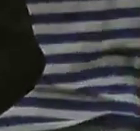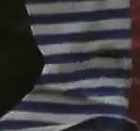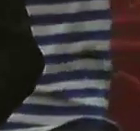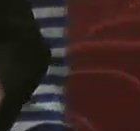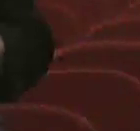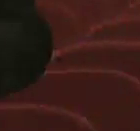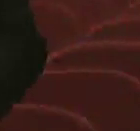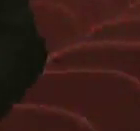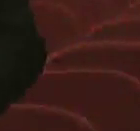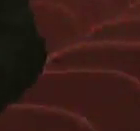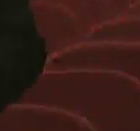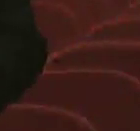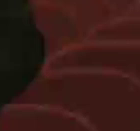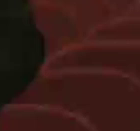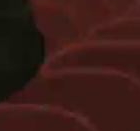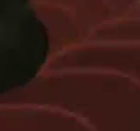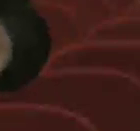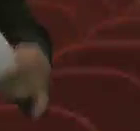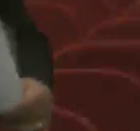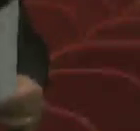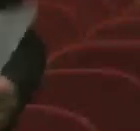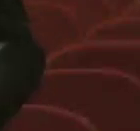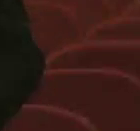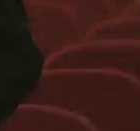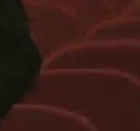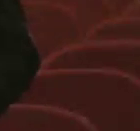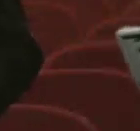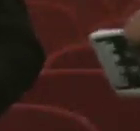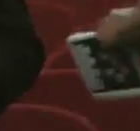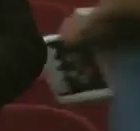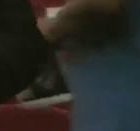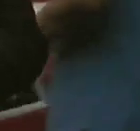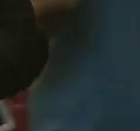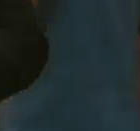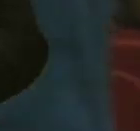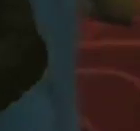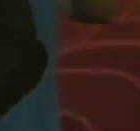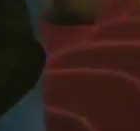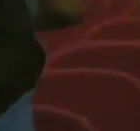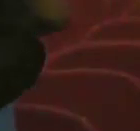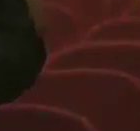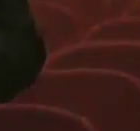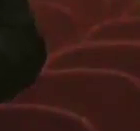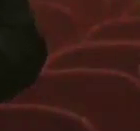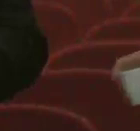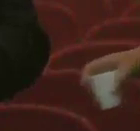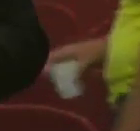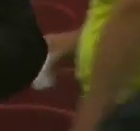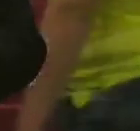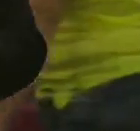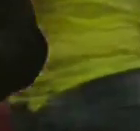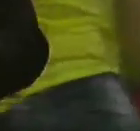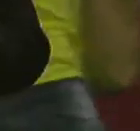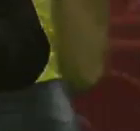a Nenê. E também previsto o projeto que já foi retirado algumas vezes da pauta, o projeto de lei complementar